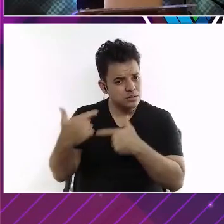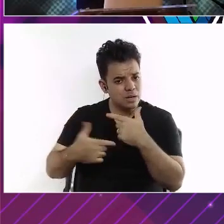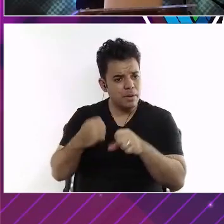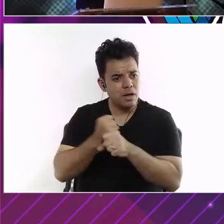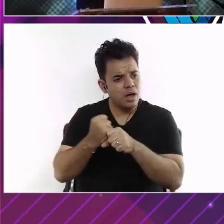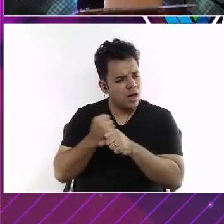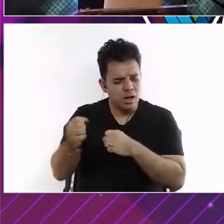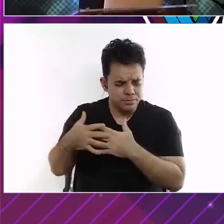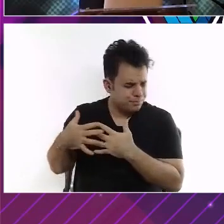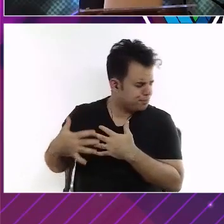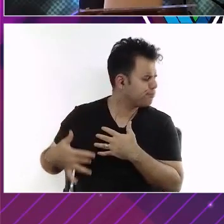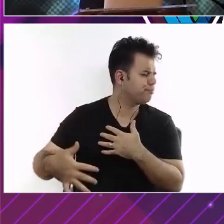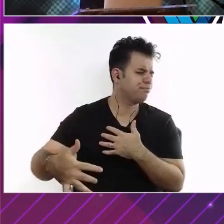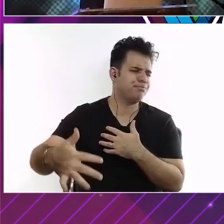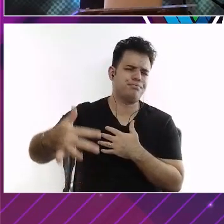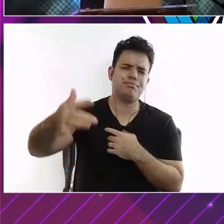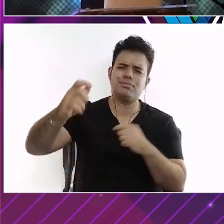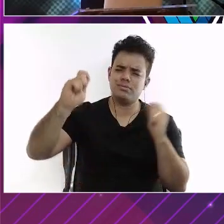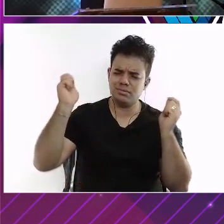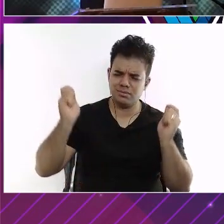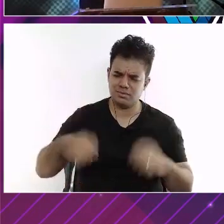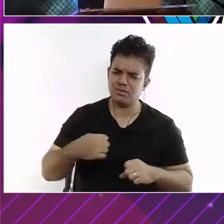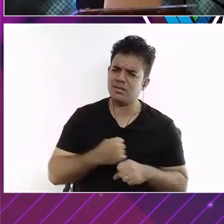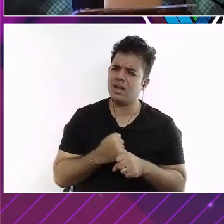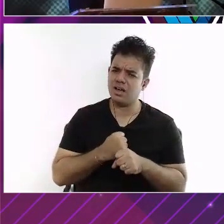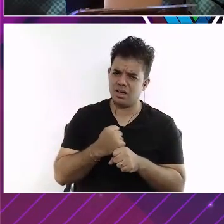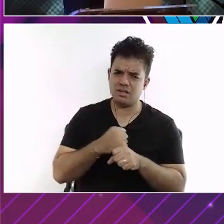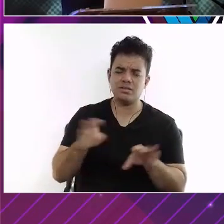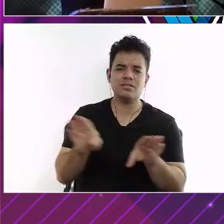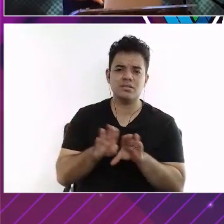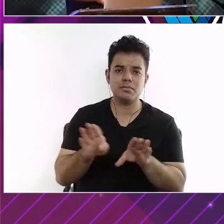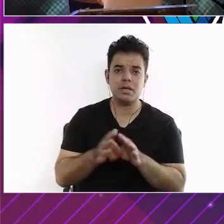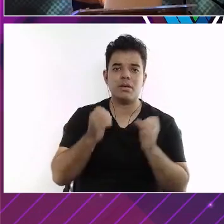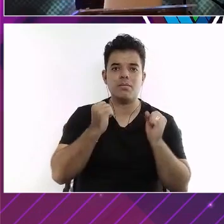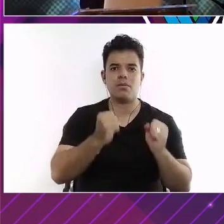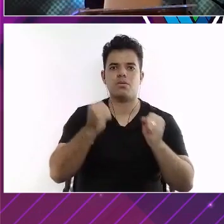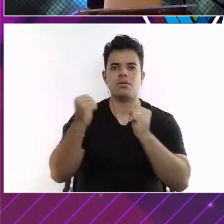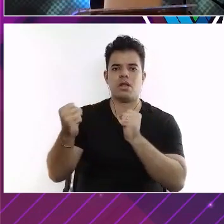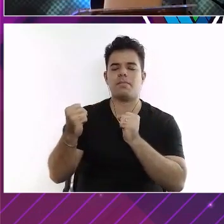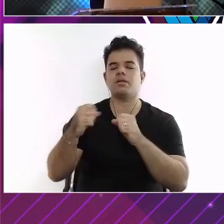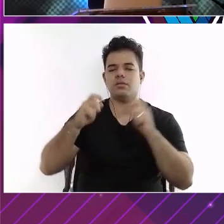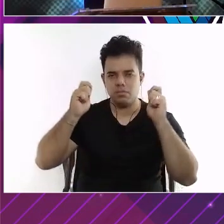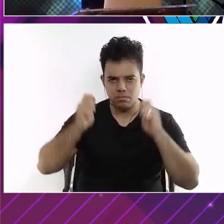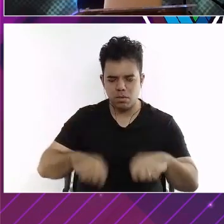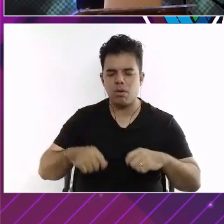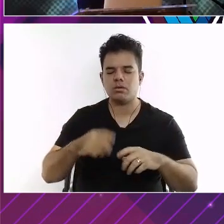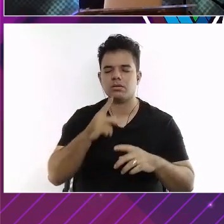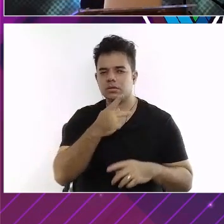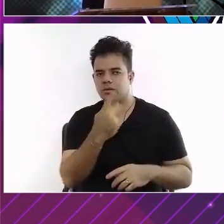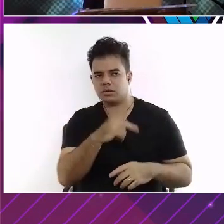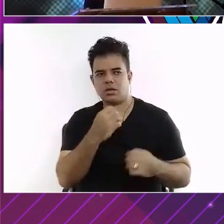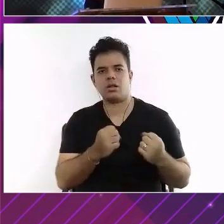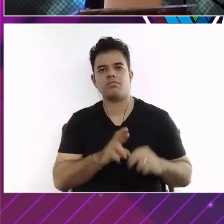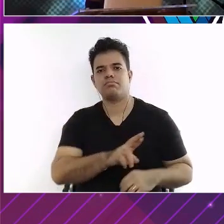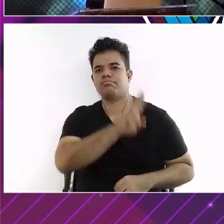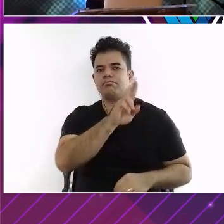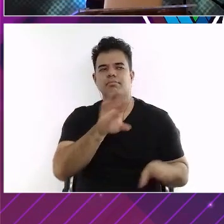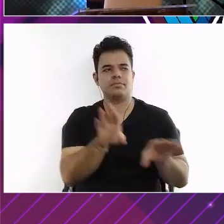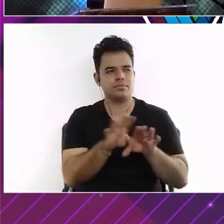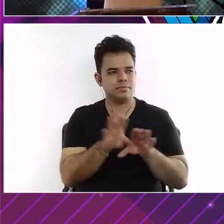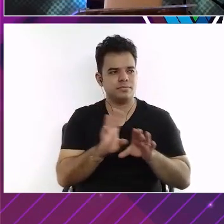E a gente tem que, ao mesmo tempo, ter ownership, empoderamento, mandar o poder para as bordas. Implementação